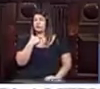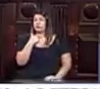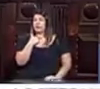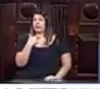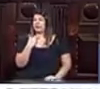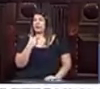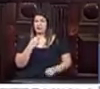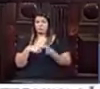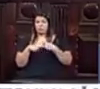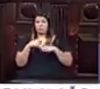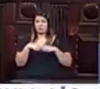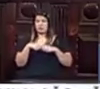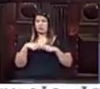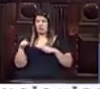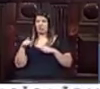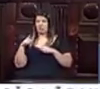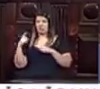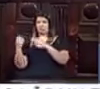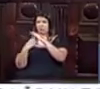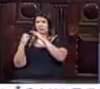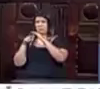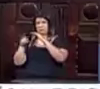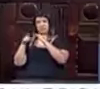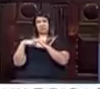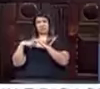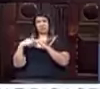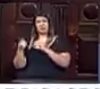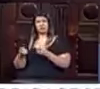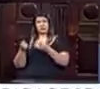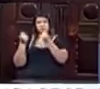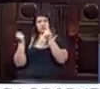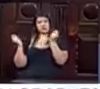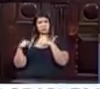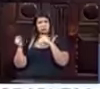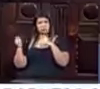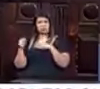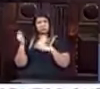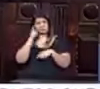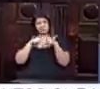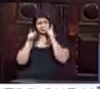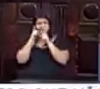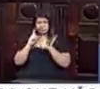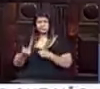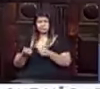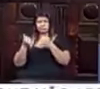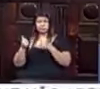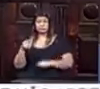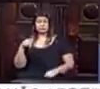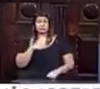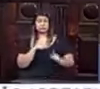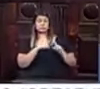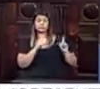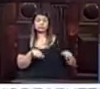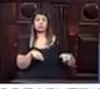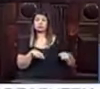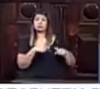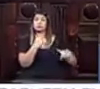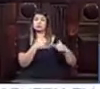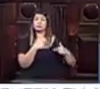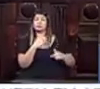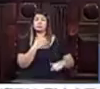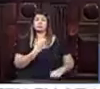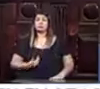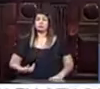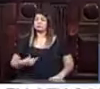priorizar o pagamento de uma grande empresa que tem lucro contra o pagamento do servidor que dizem que não tem dinheiro. E o Estado vai arrecadar menos, deputado